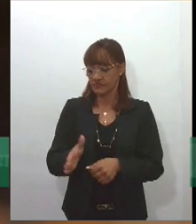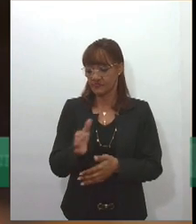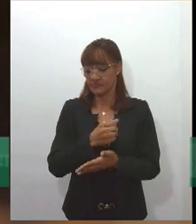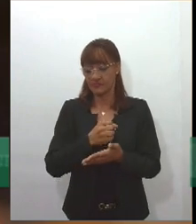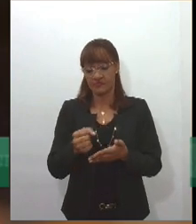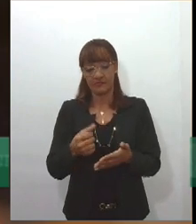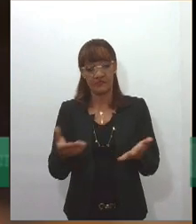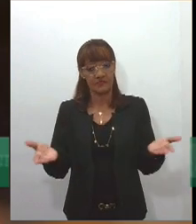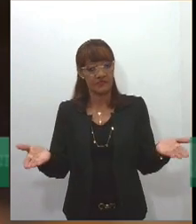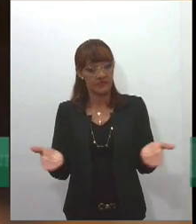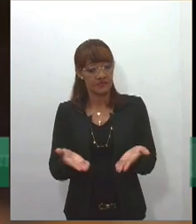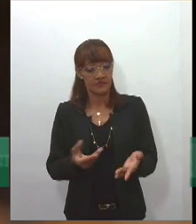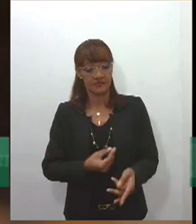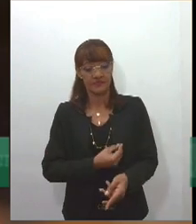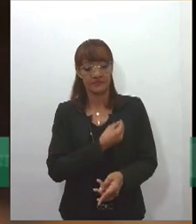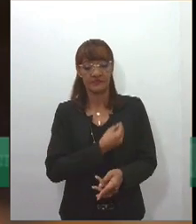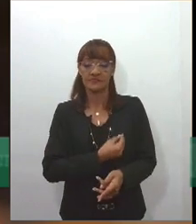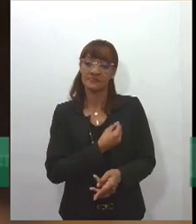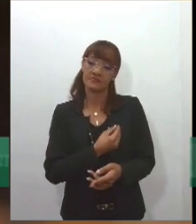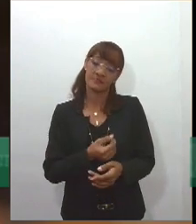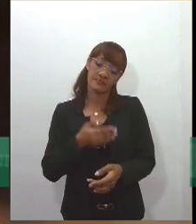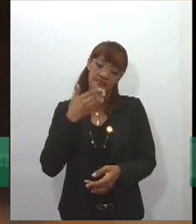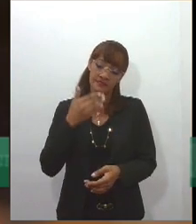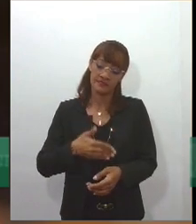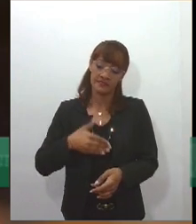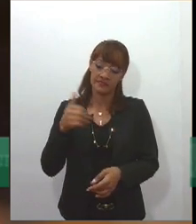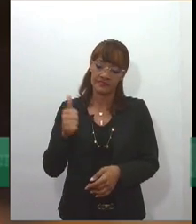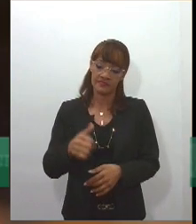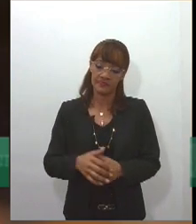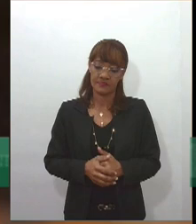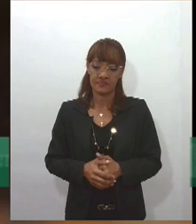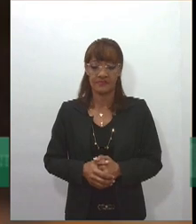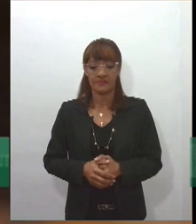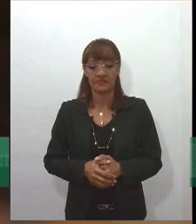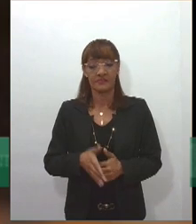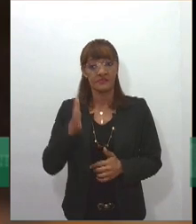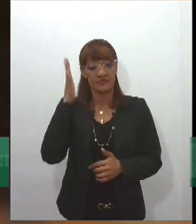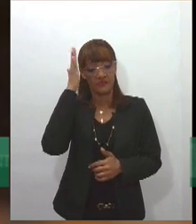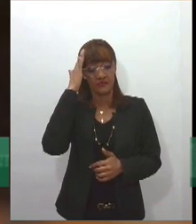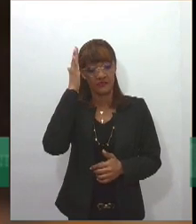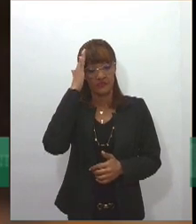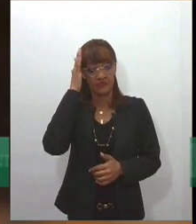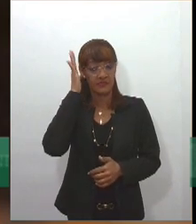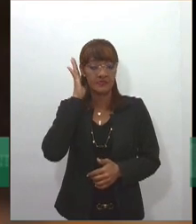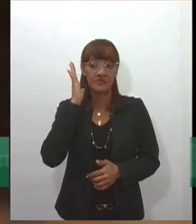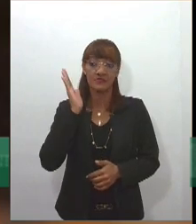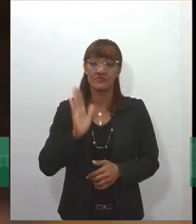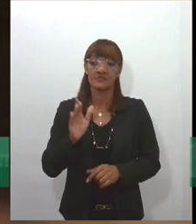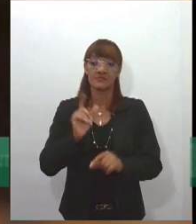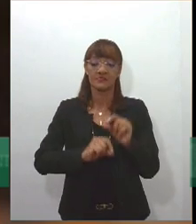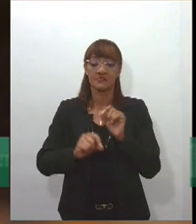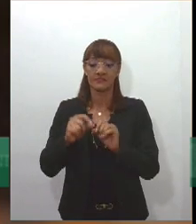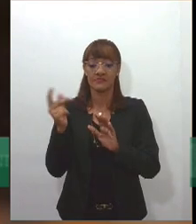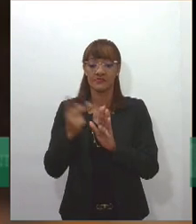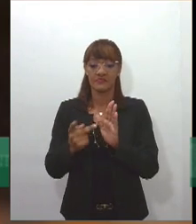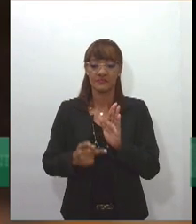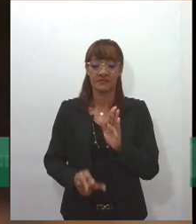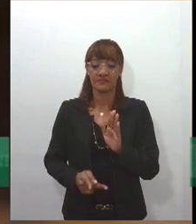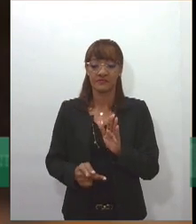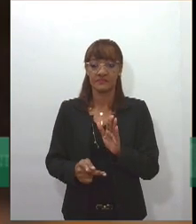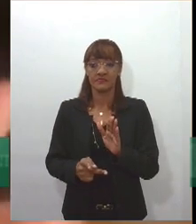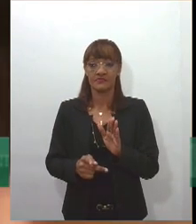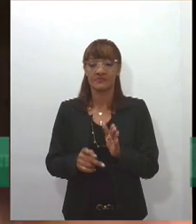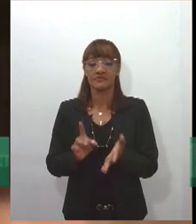vamos melhorá-lo Vamos tentar entender e melhorar o projeto para que ele possa de fato